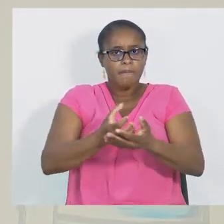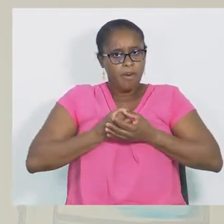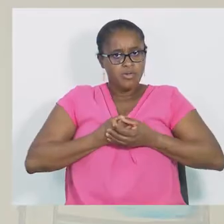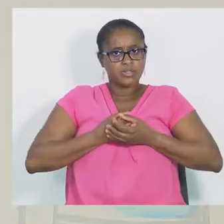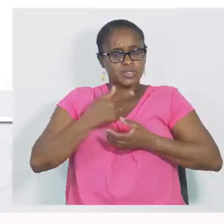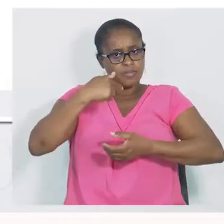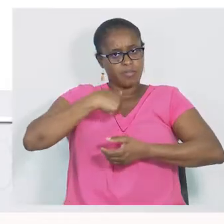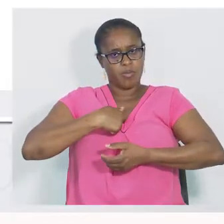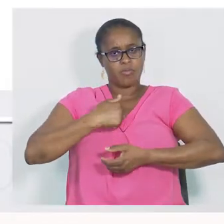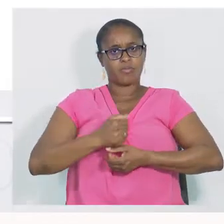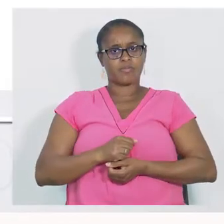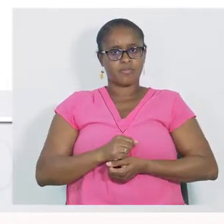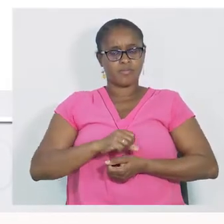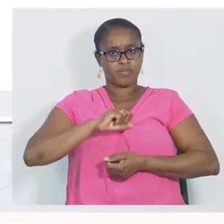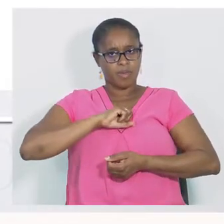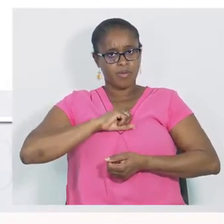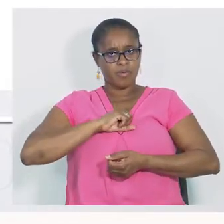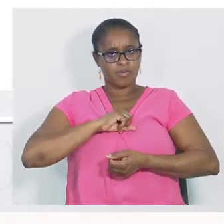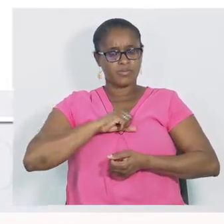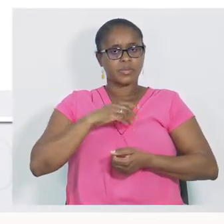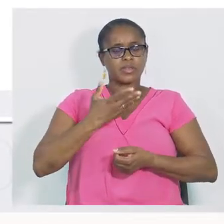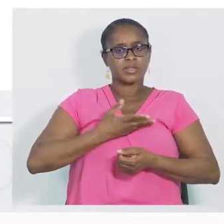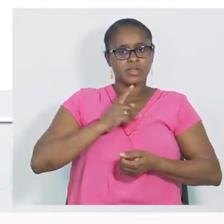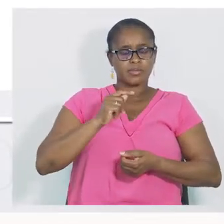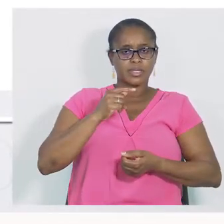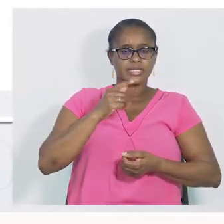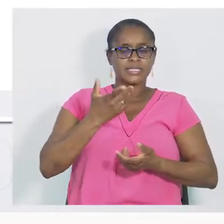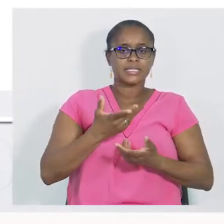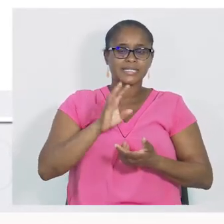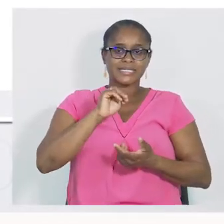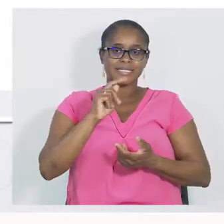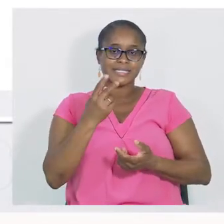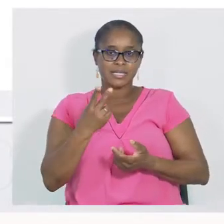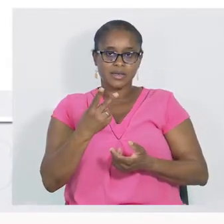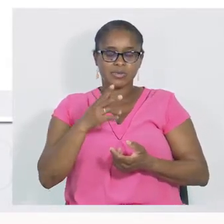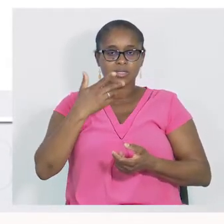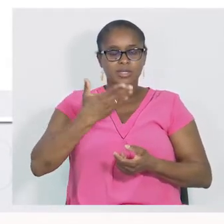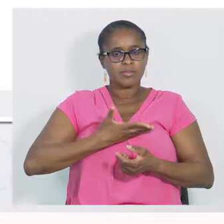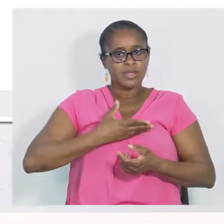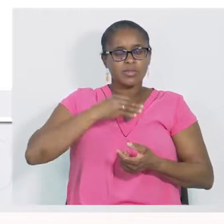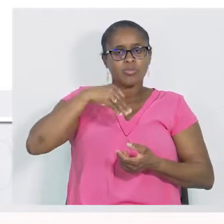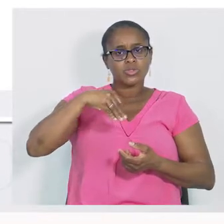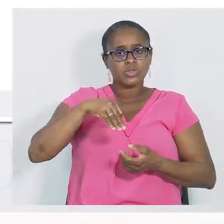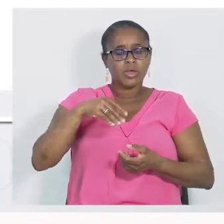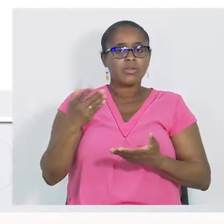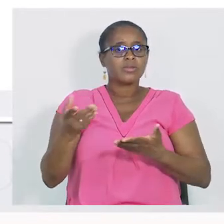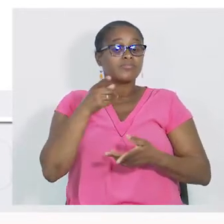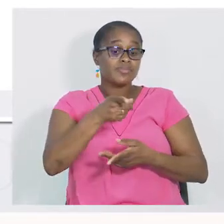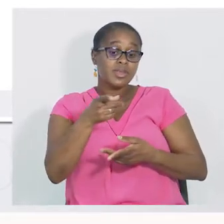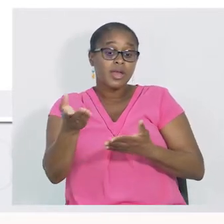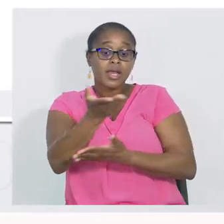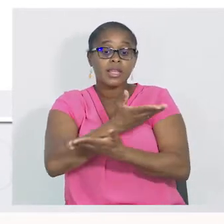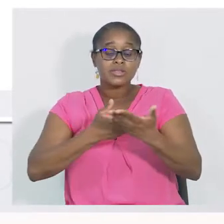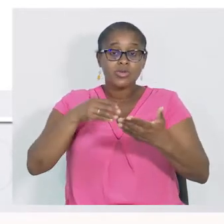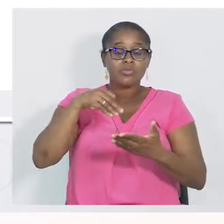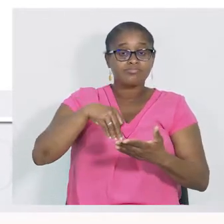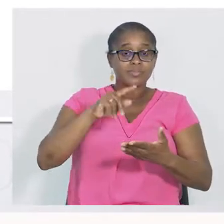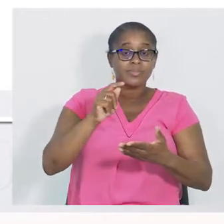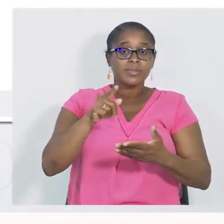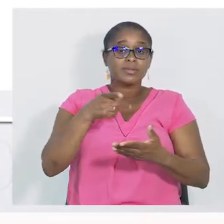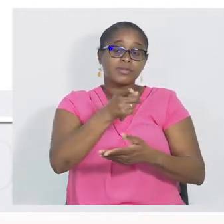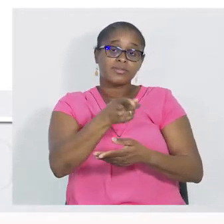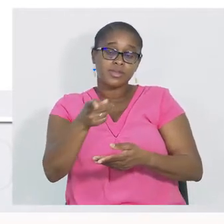minha indicam que alguém é possuidor, me pertence, de